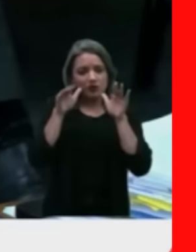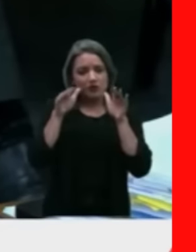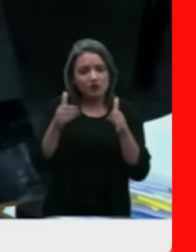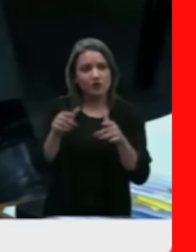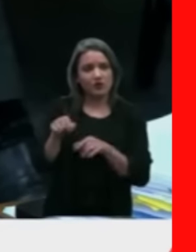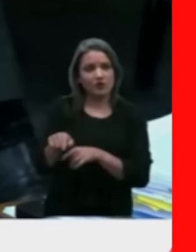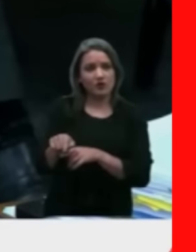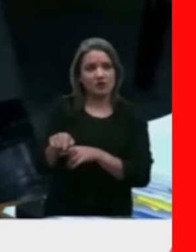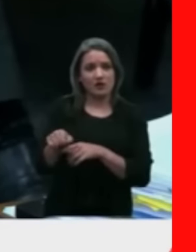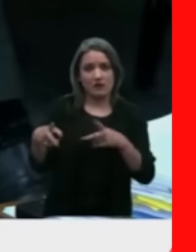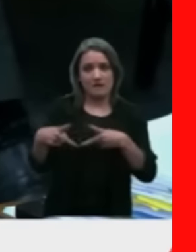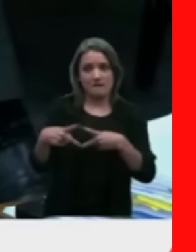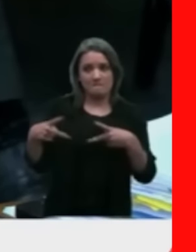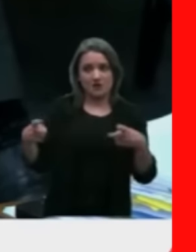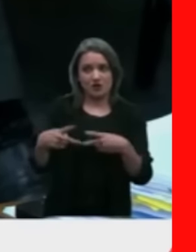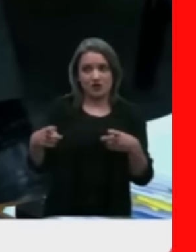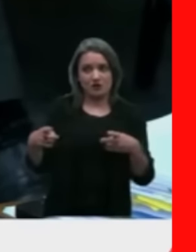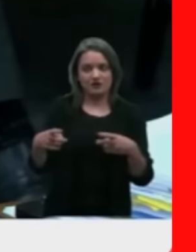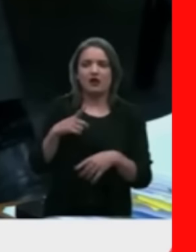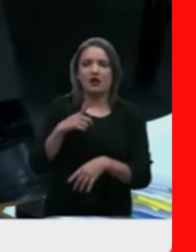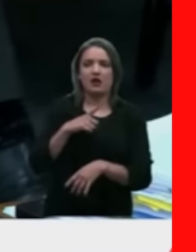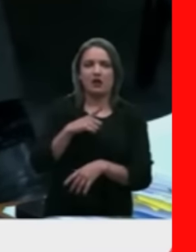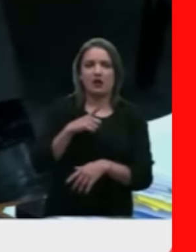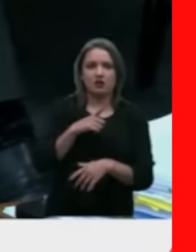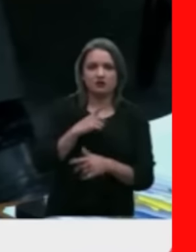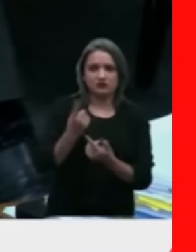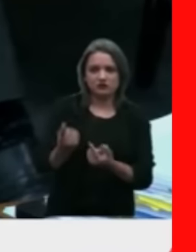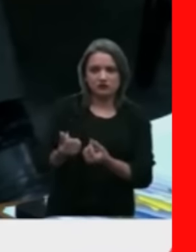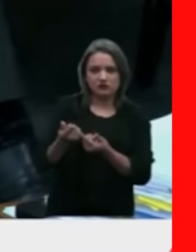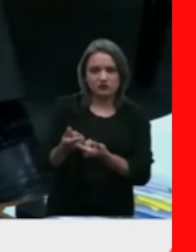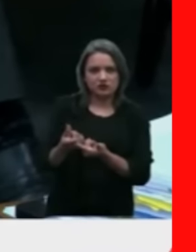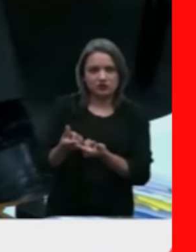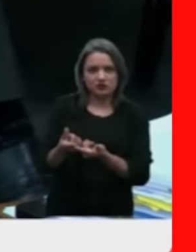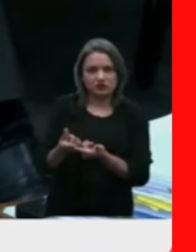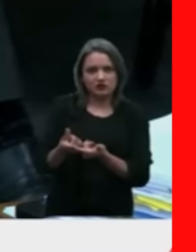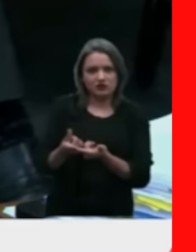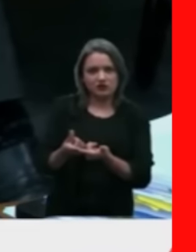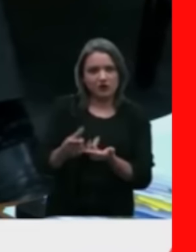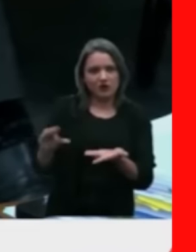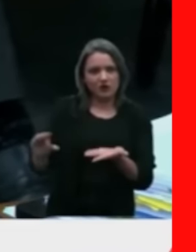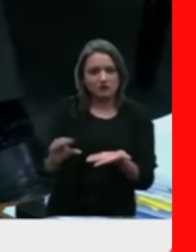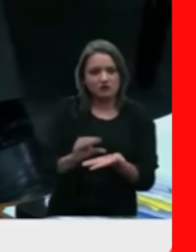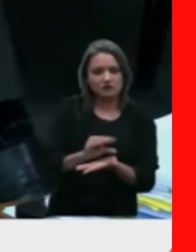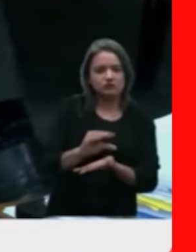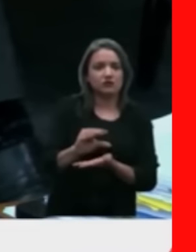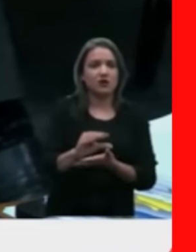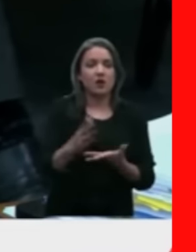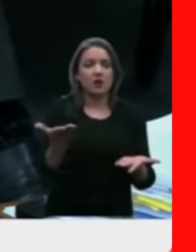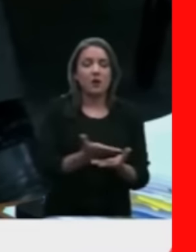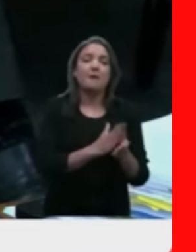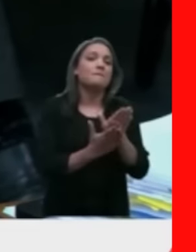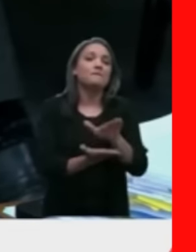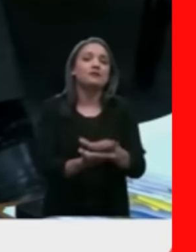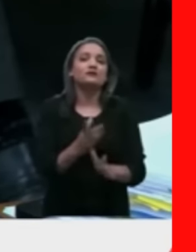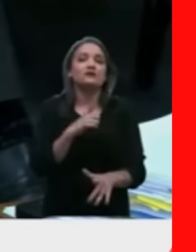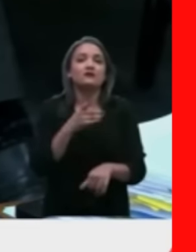Irriga-se a Petrobras com valores destinados exclusivamente a ela, num processo no qual